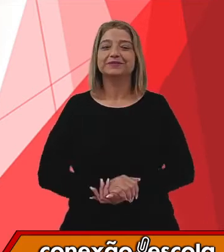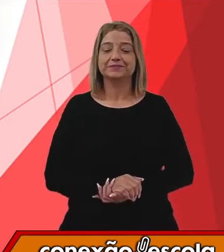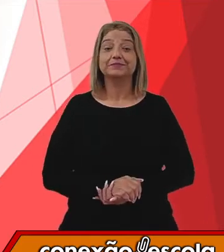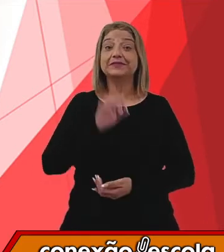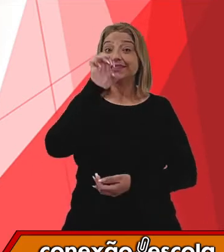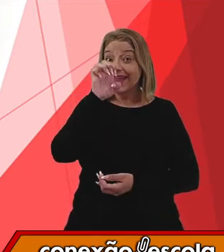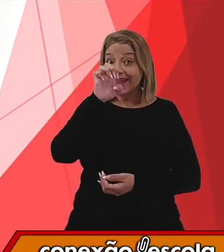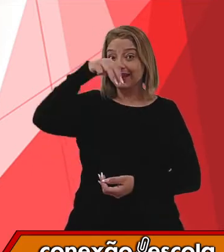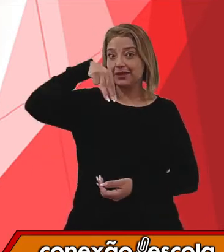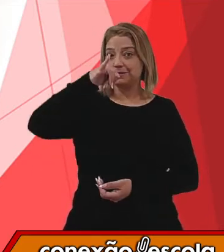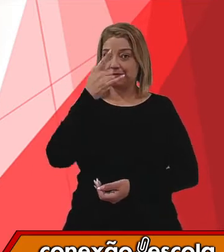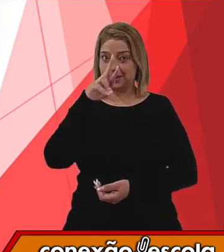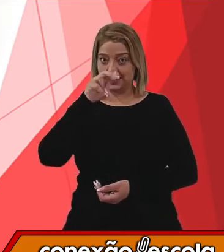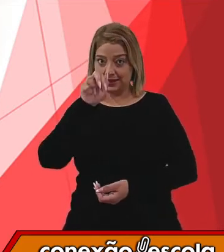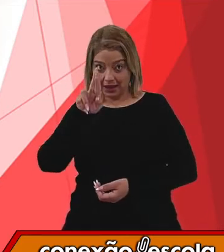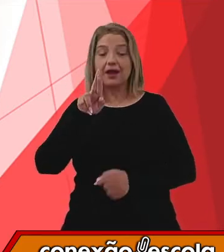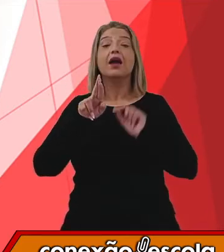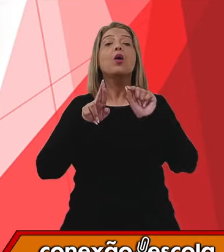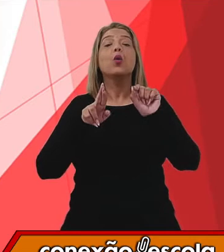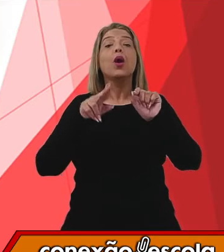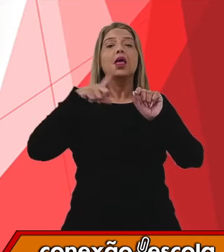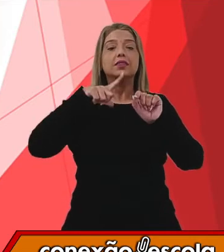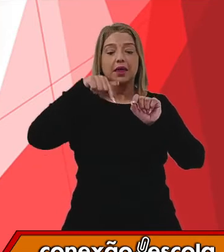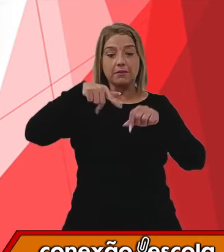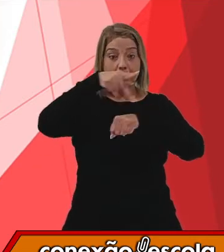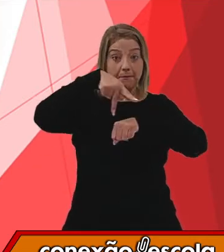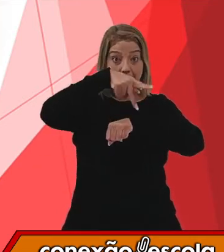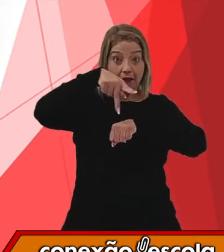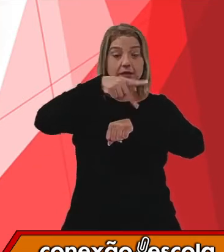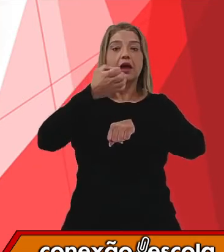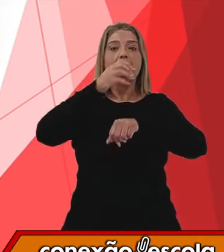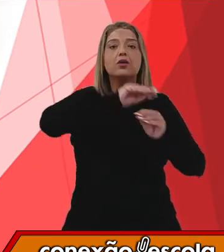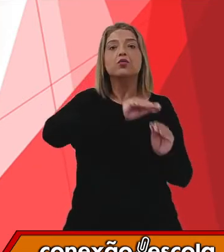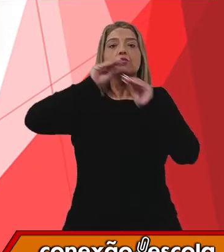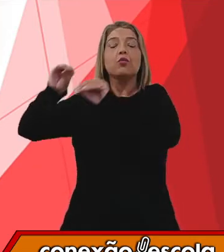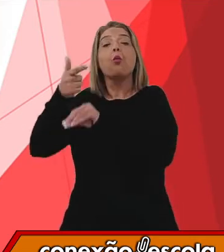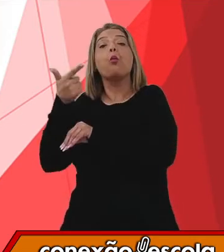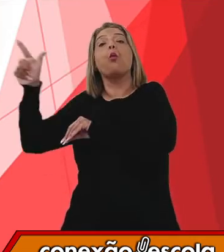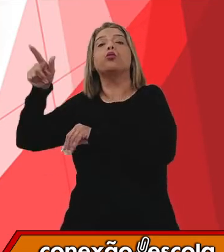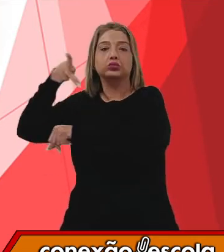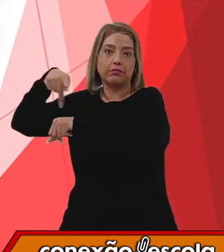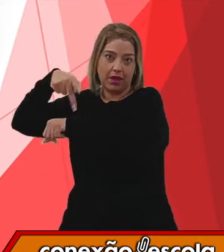Emigrar com a letra E é quando sai de um país e vai morar em outro.